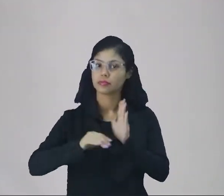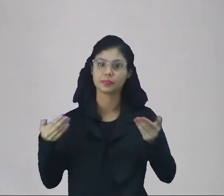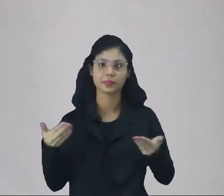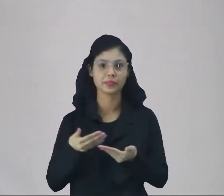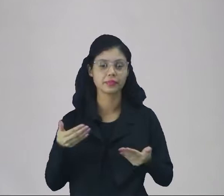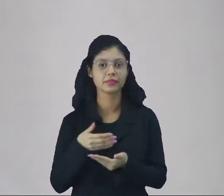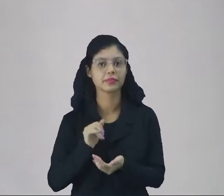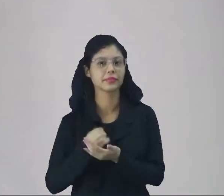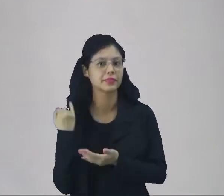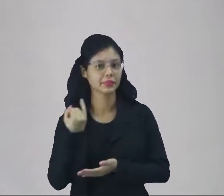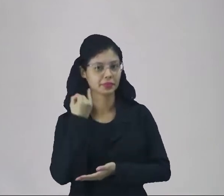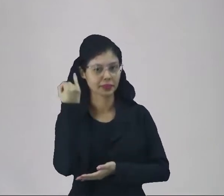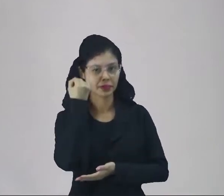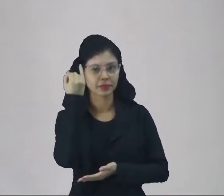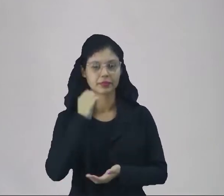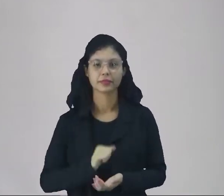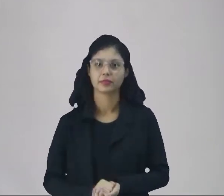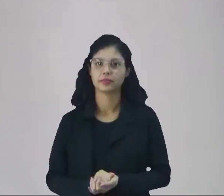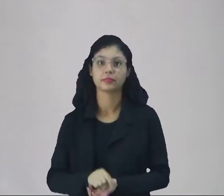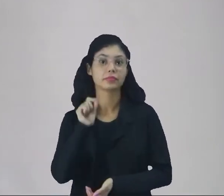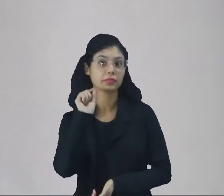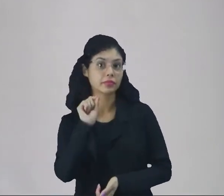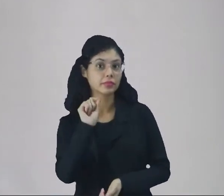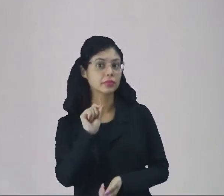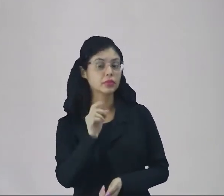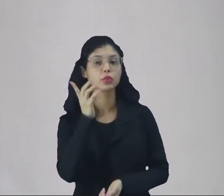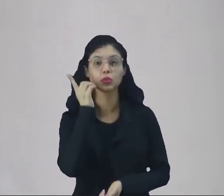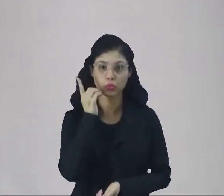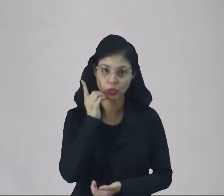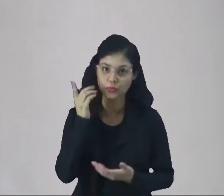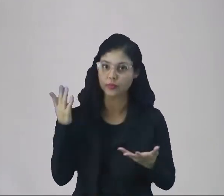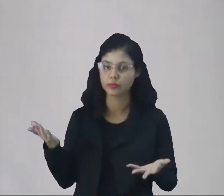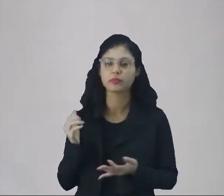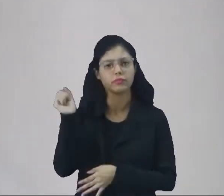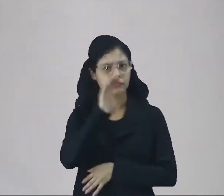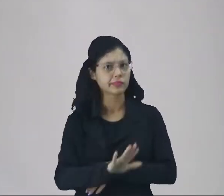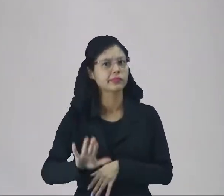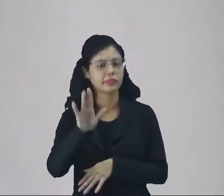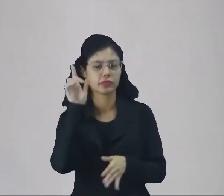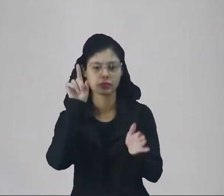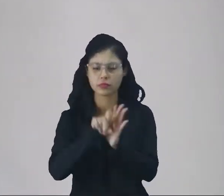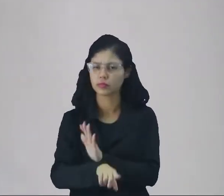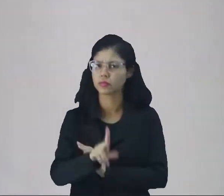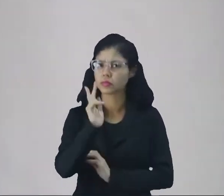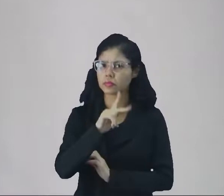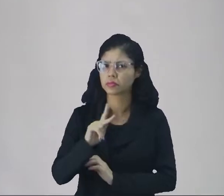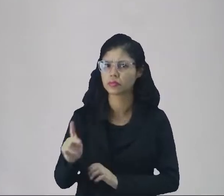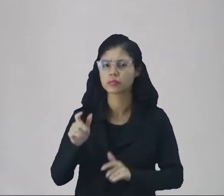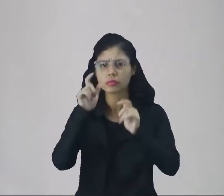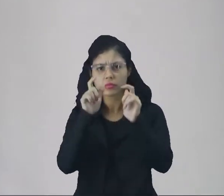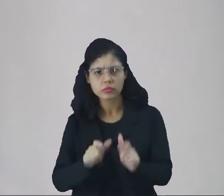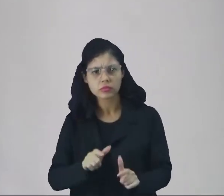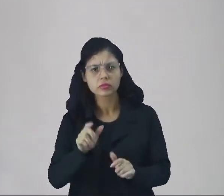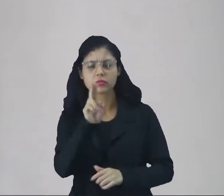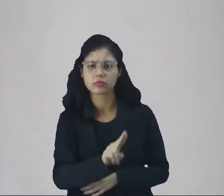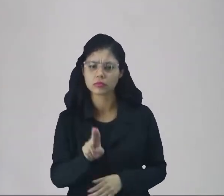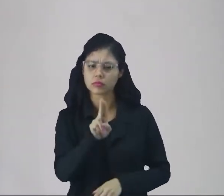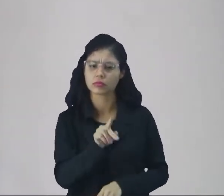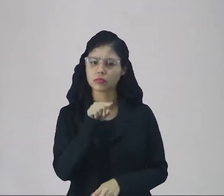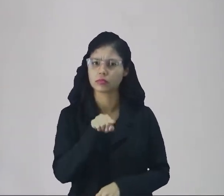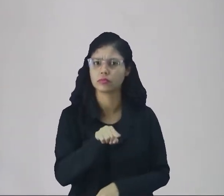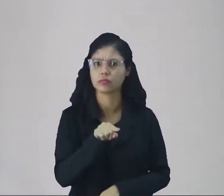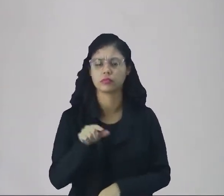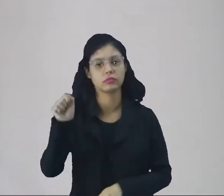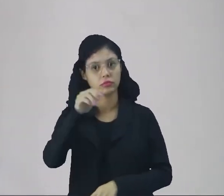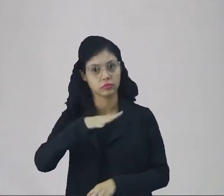pessoal, ele é importantíssimo em relação ao quê? Ao teu dia a dia. Geralmente as pessoas perguntam, professor, onde é que eu vou usar isso na minha vida? A